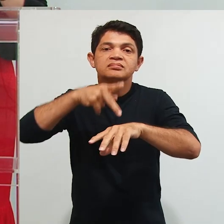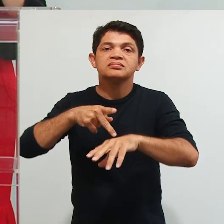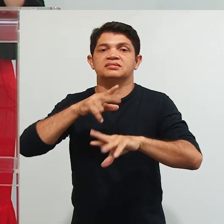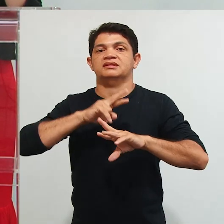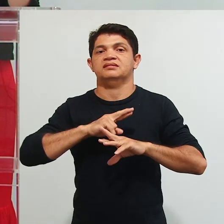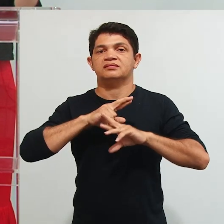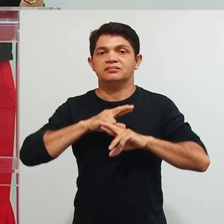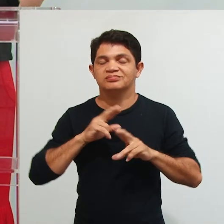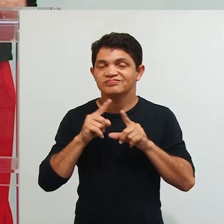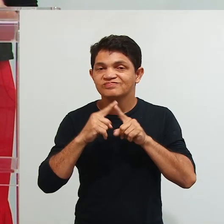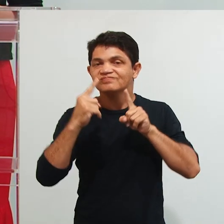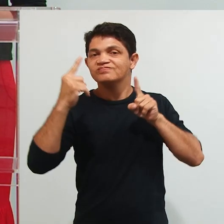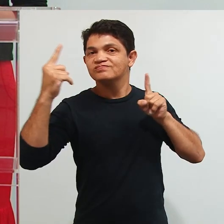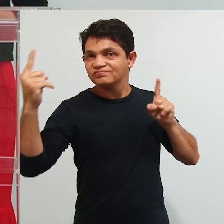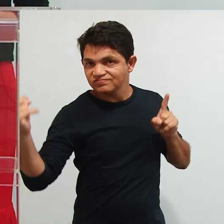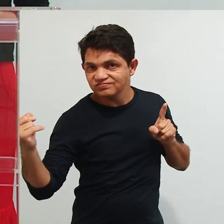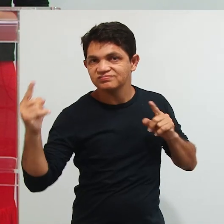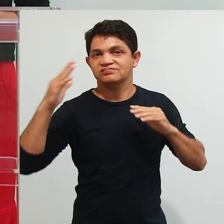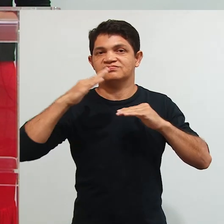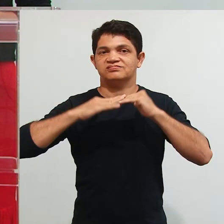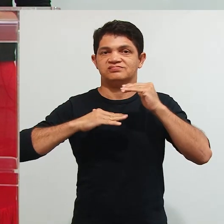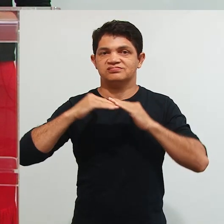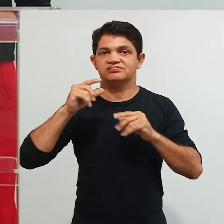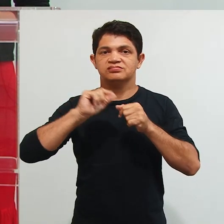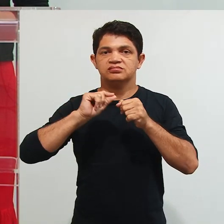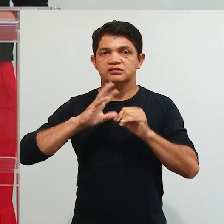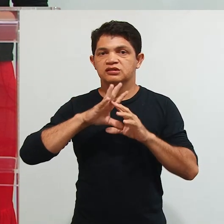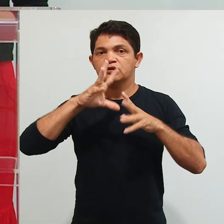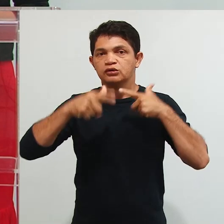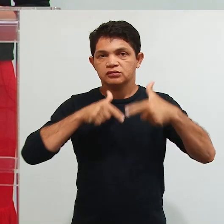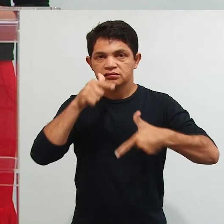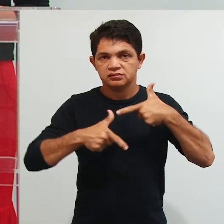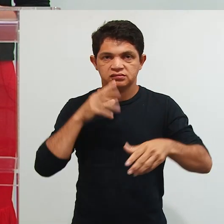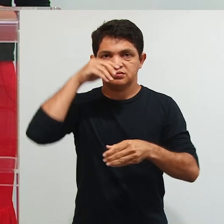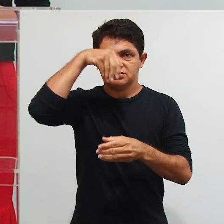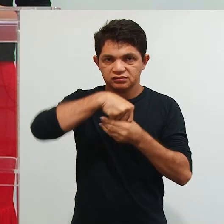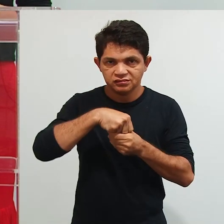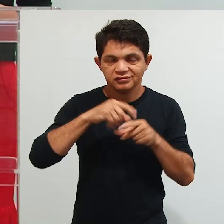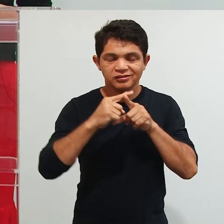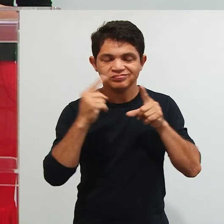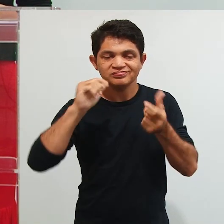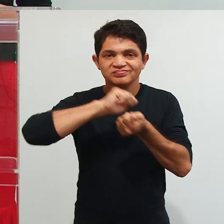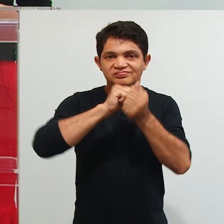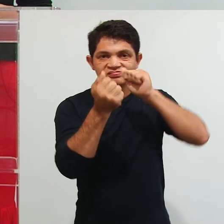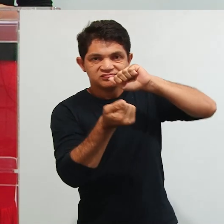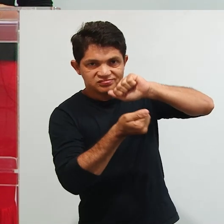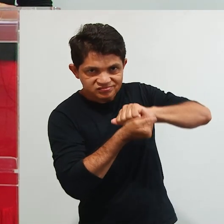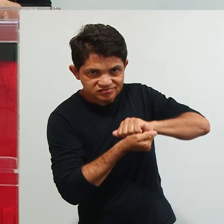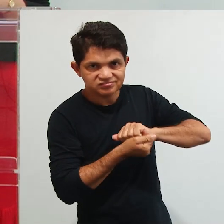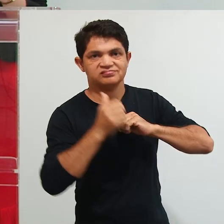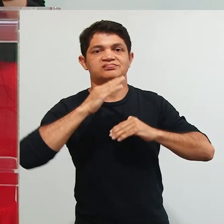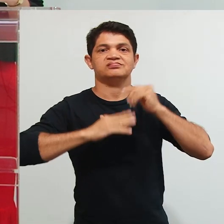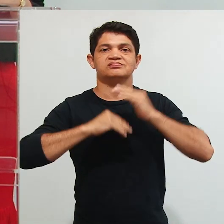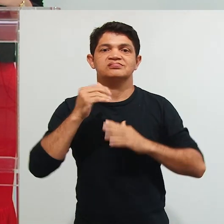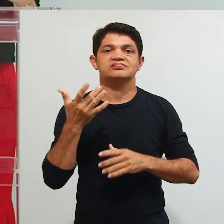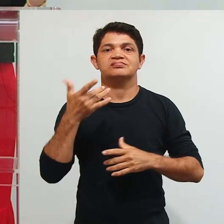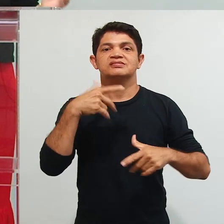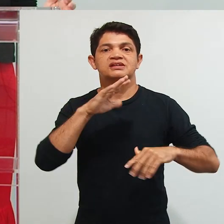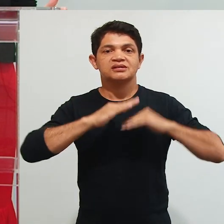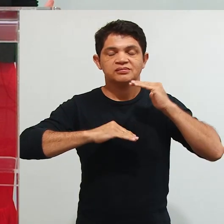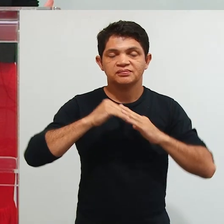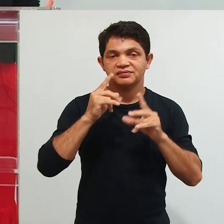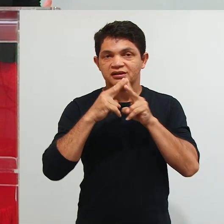são muito amplos, ainda mais no contexto que a gente está trabalhando aqui sobre as adaptações. Então, é apenas